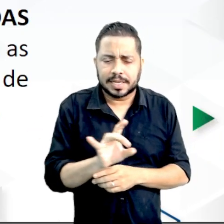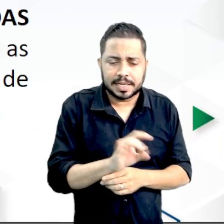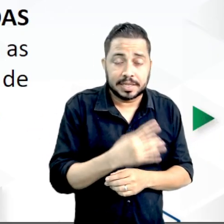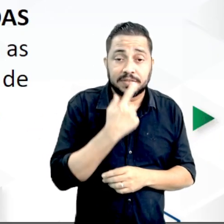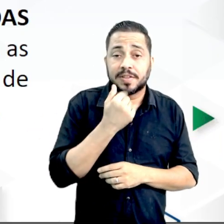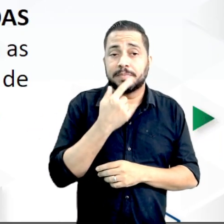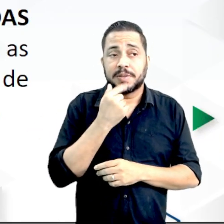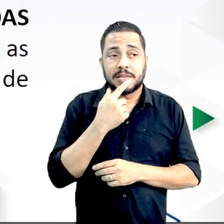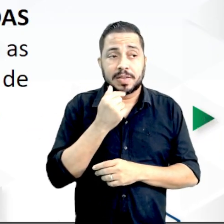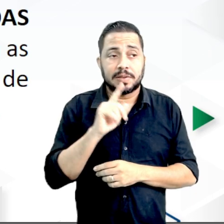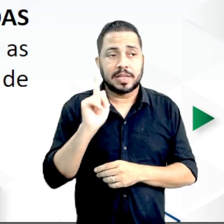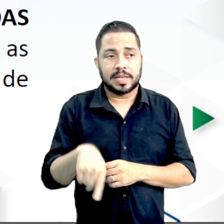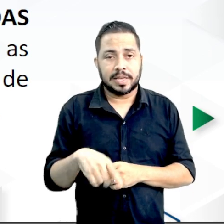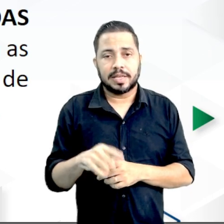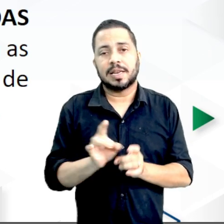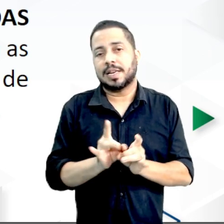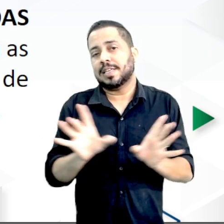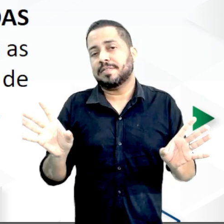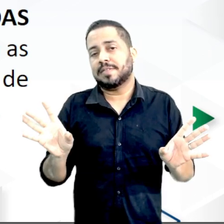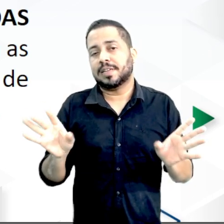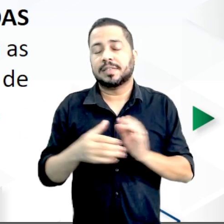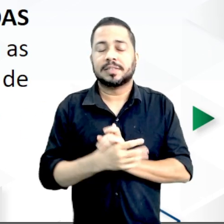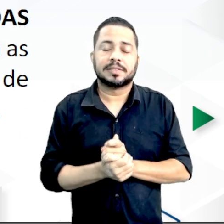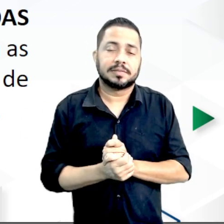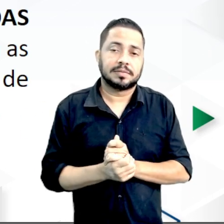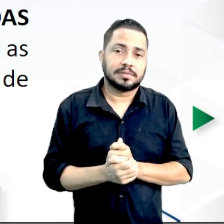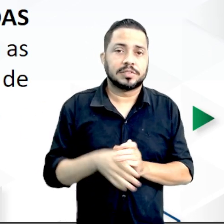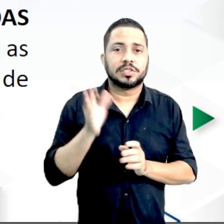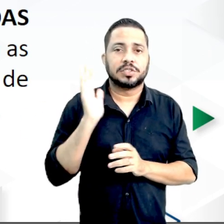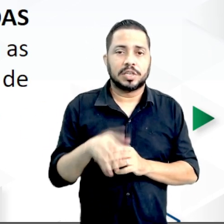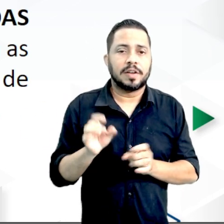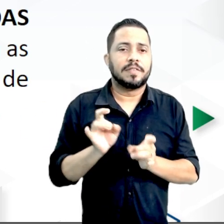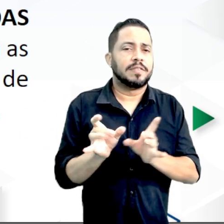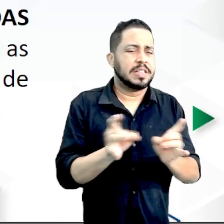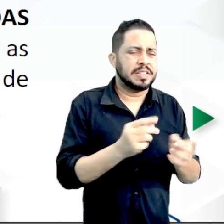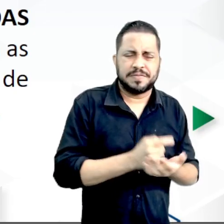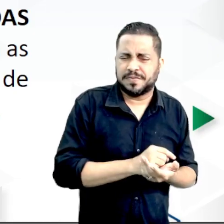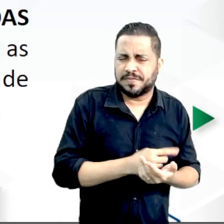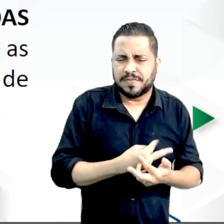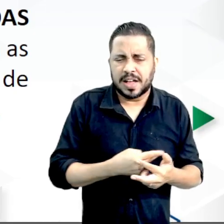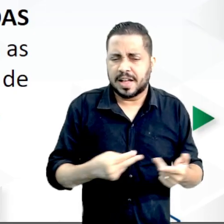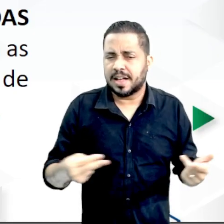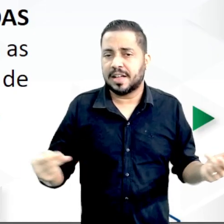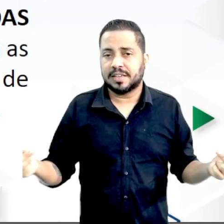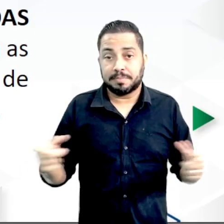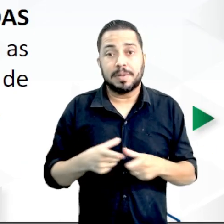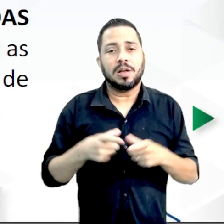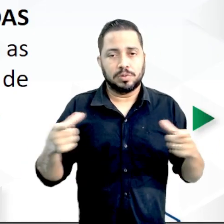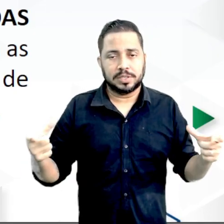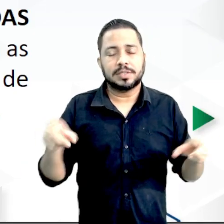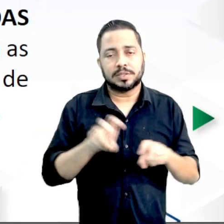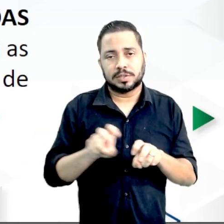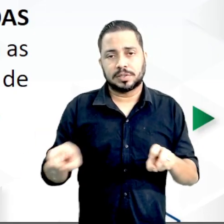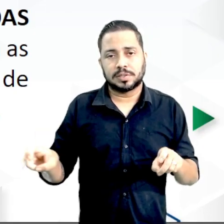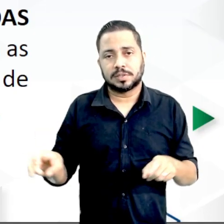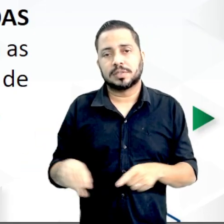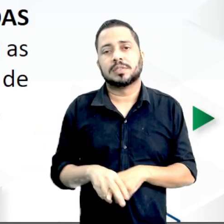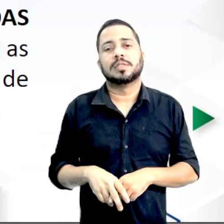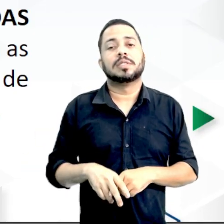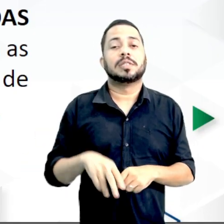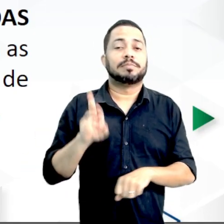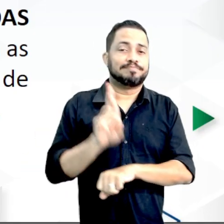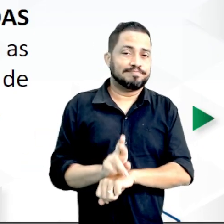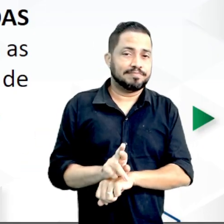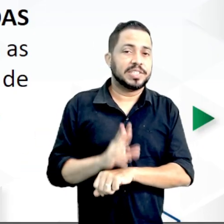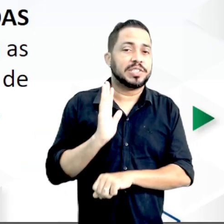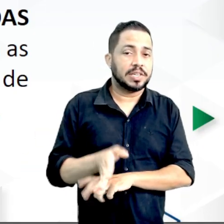vermelho indica uma poltrona livre, ou seja, já foram vendidas várias, né? A maioria das poltronas nós temos aí, ó,